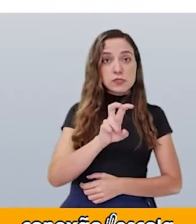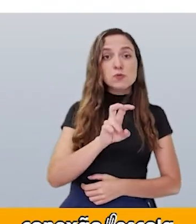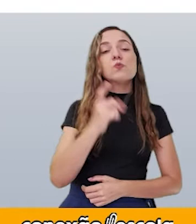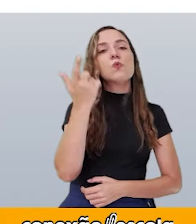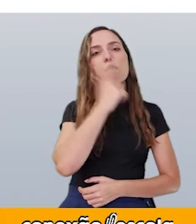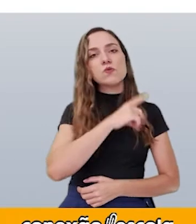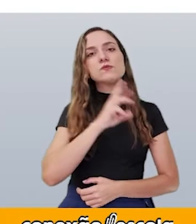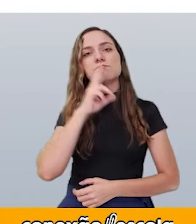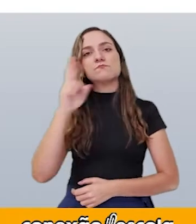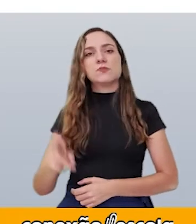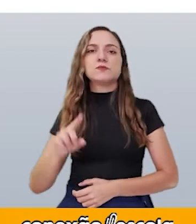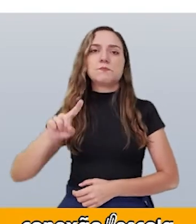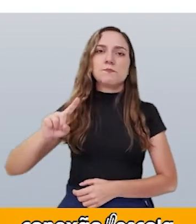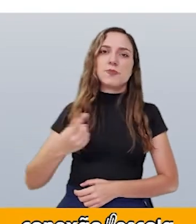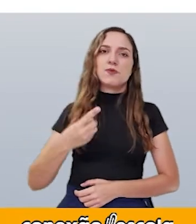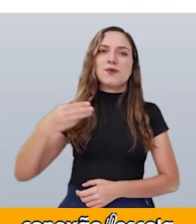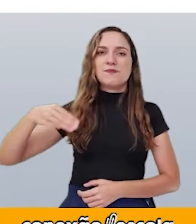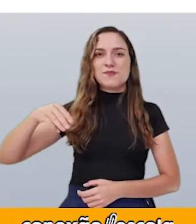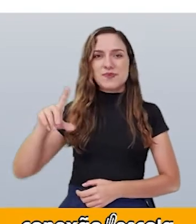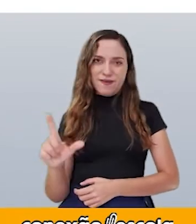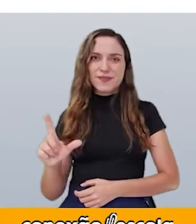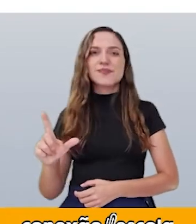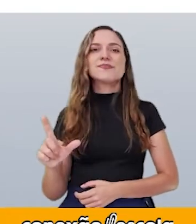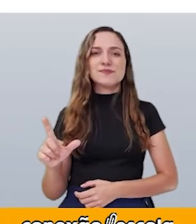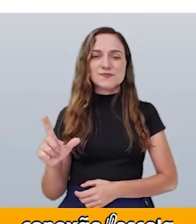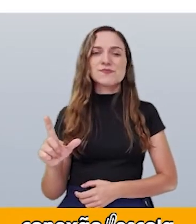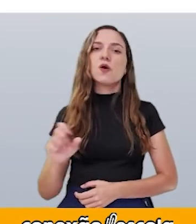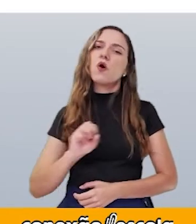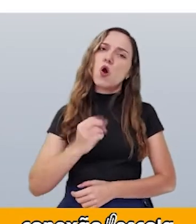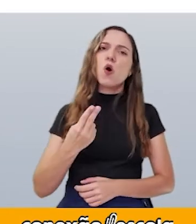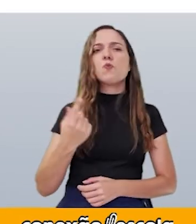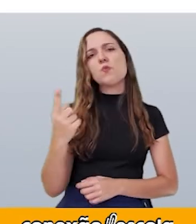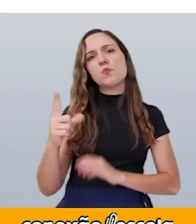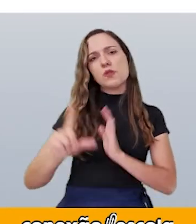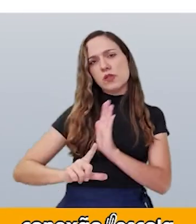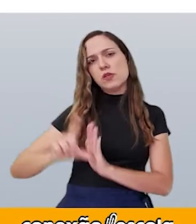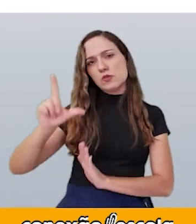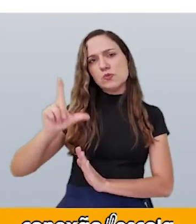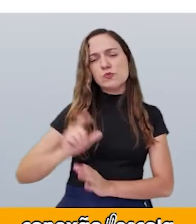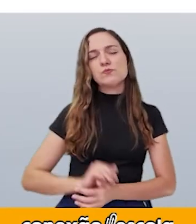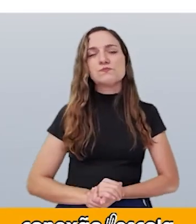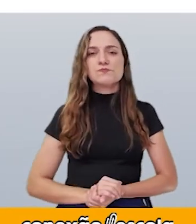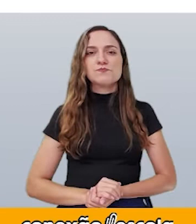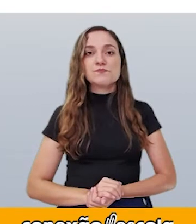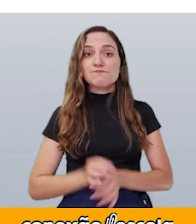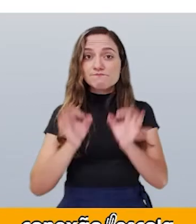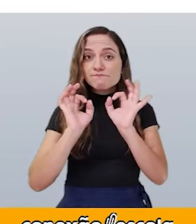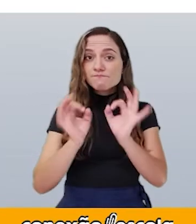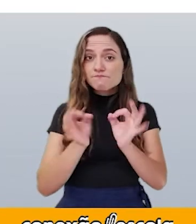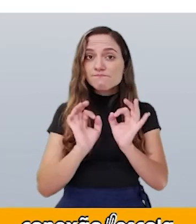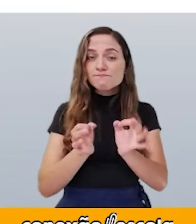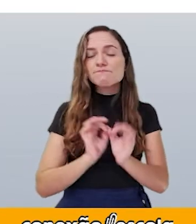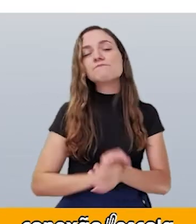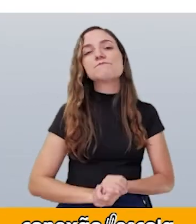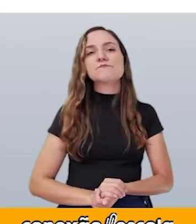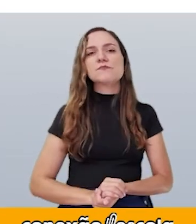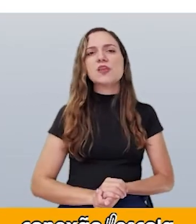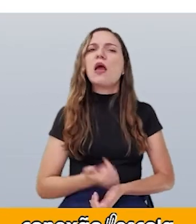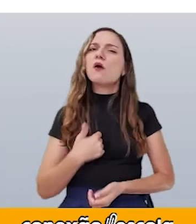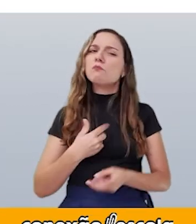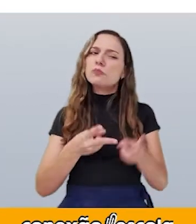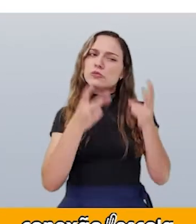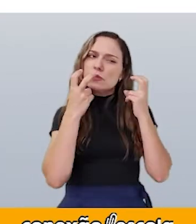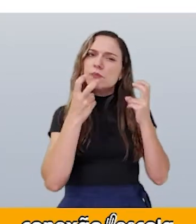copos para ter 1 litro ou 1.000 mililitros, certo? Se